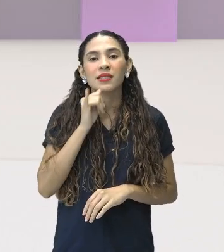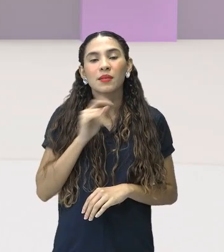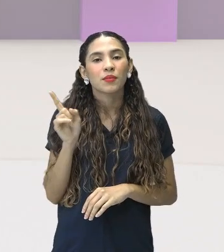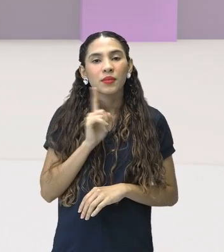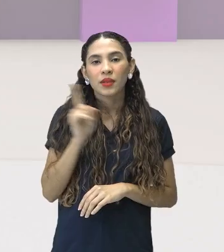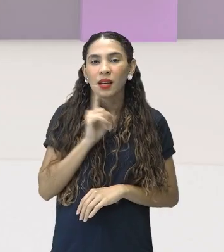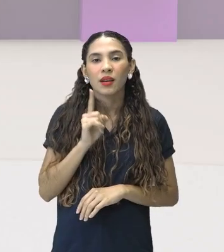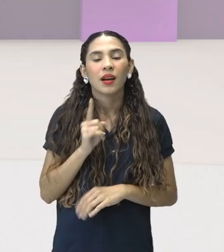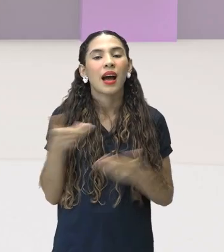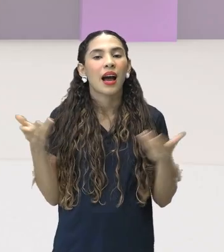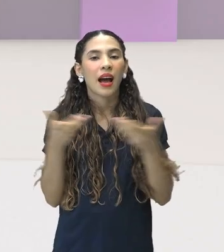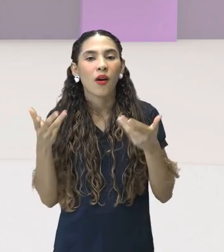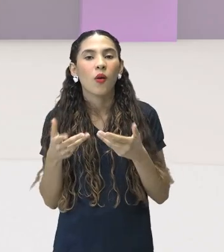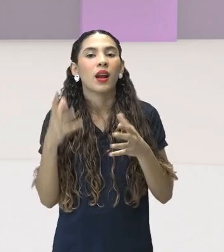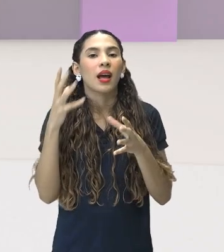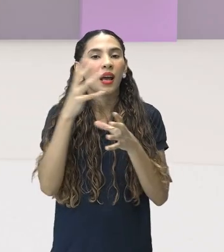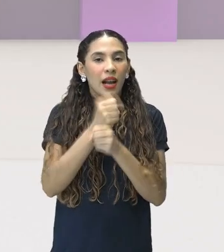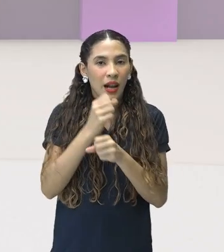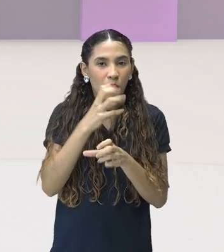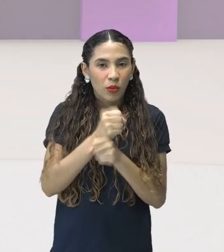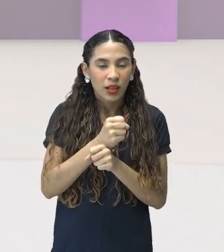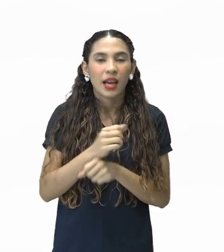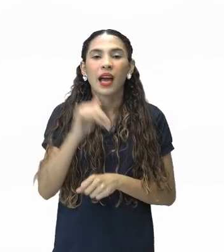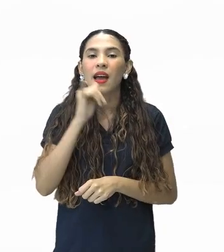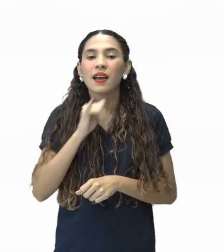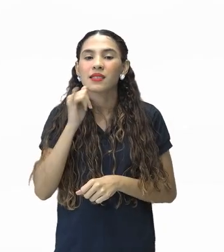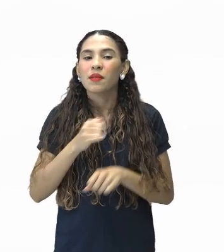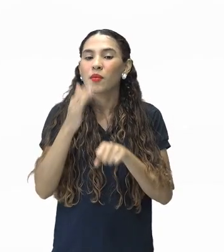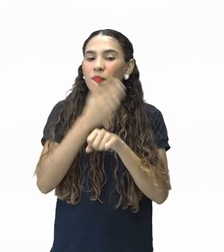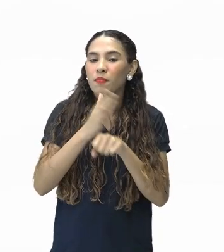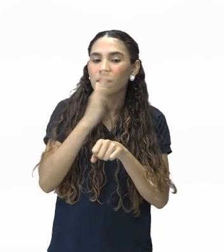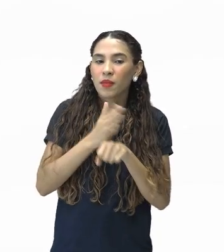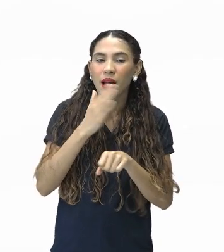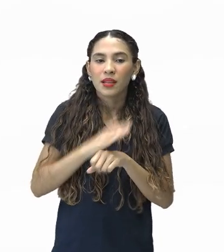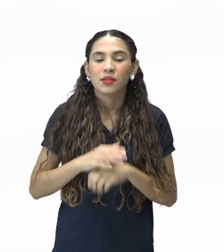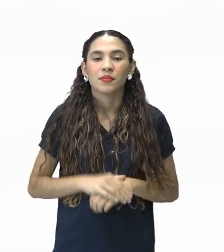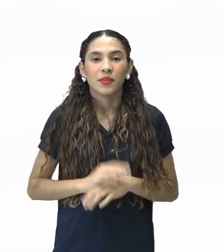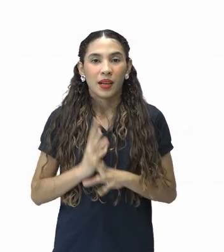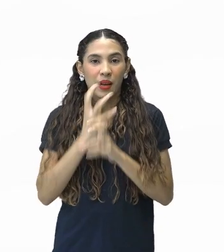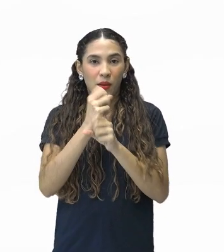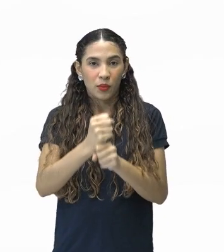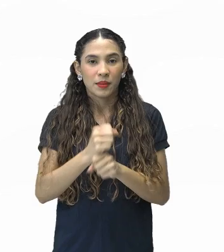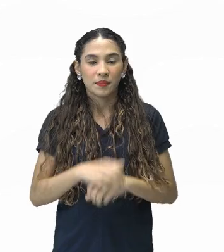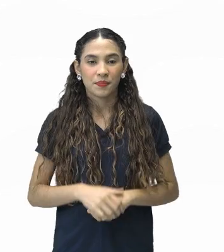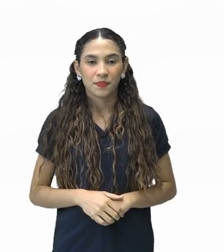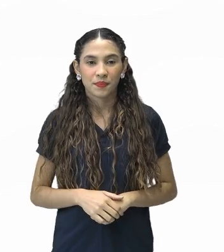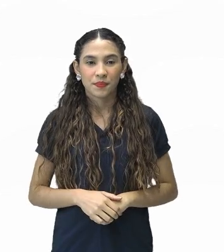né, falados. Vamos agora calcular. Vamos aí um exemplo para a gente calcular.